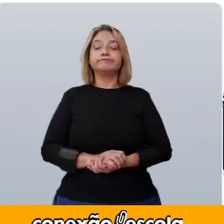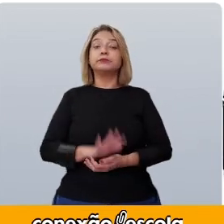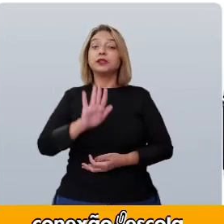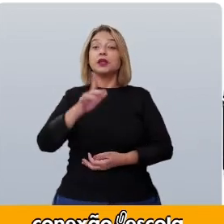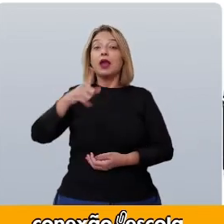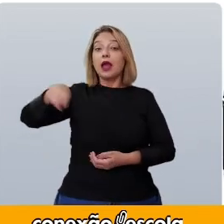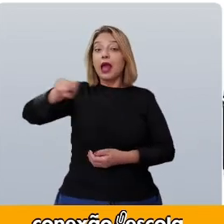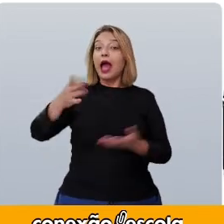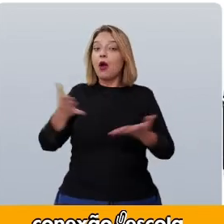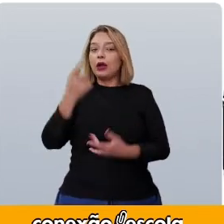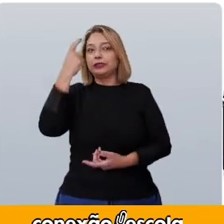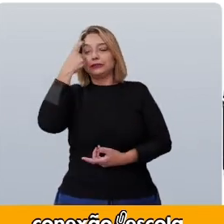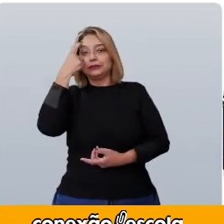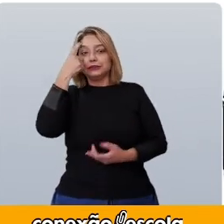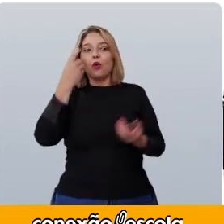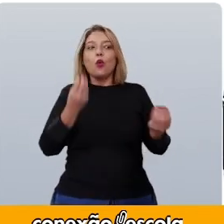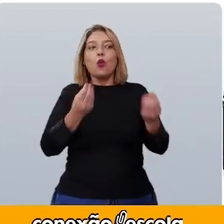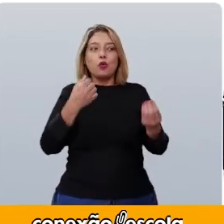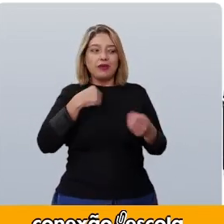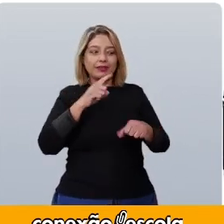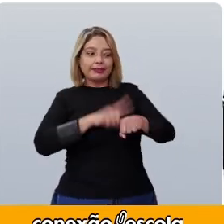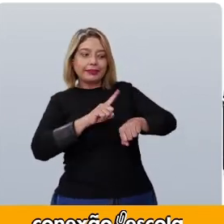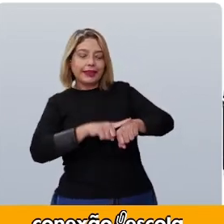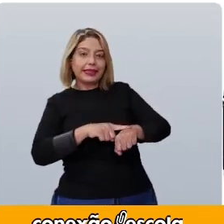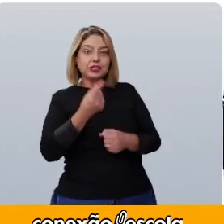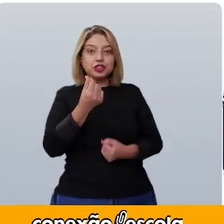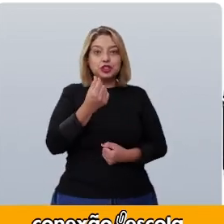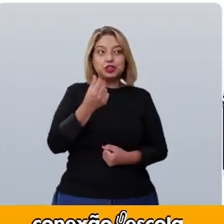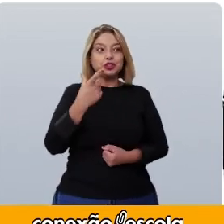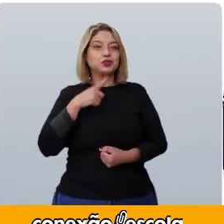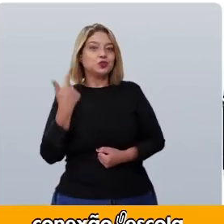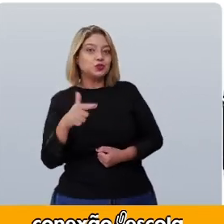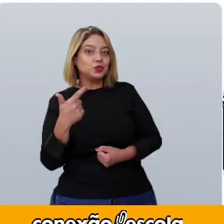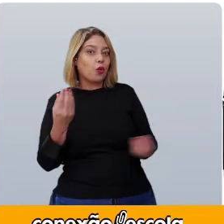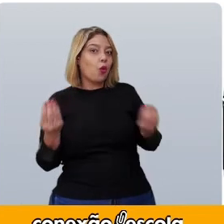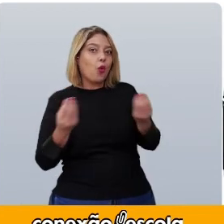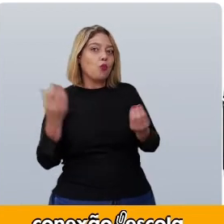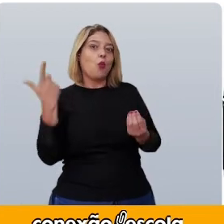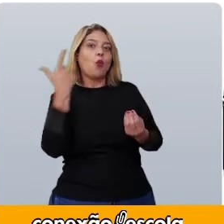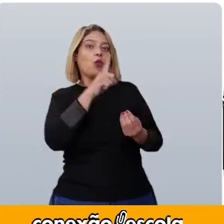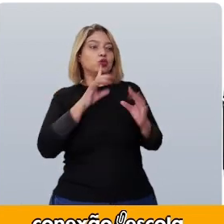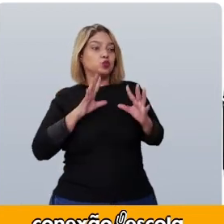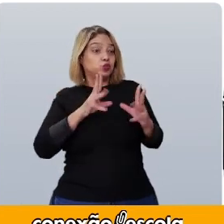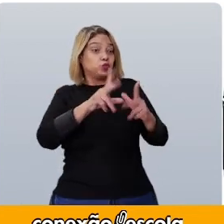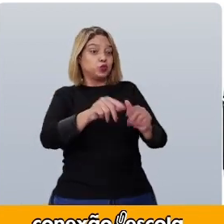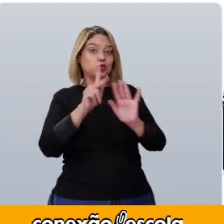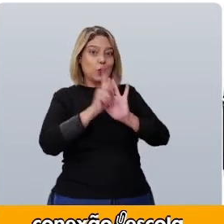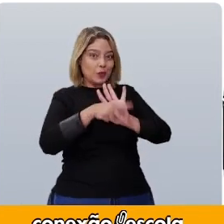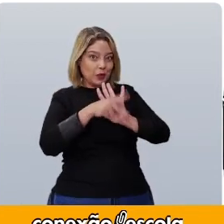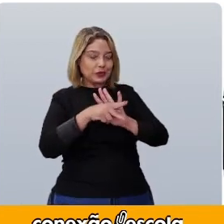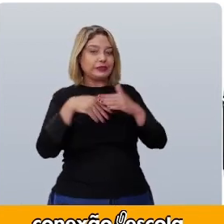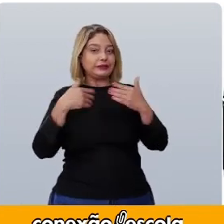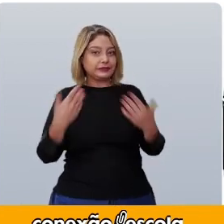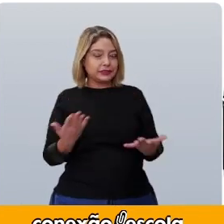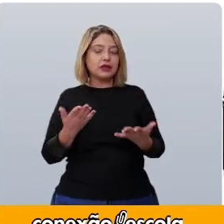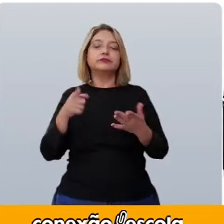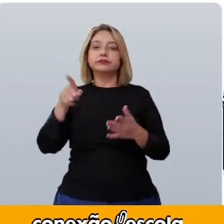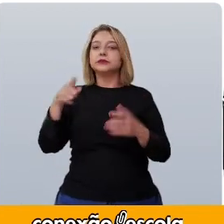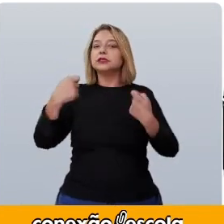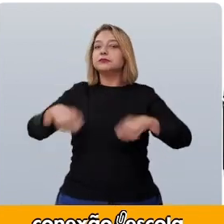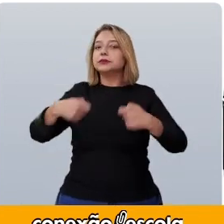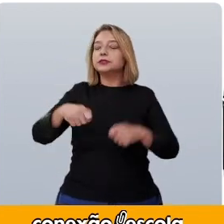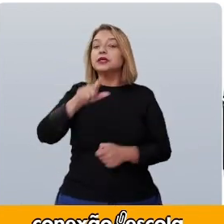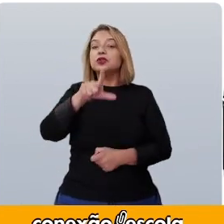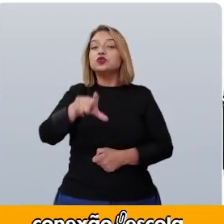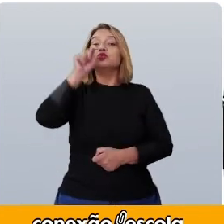dê conta de que não terá tempo ou dinheiro para executar todos os projetos. Portanto, é hora de